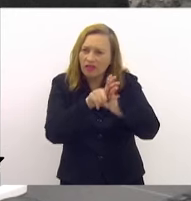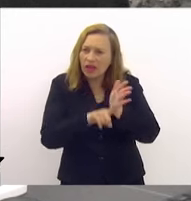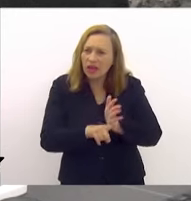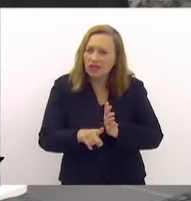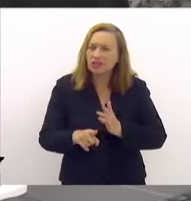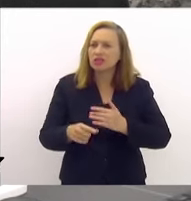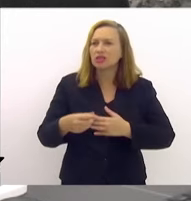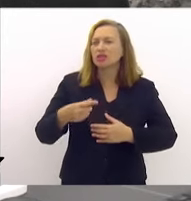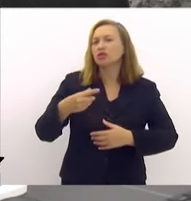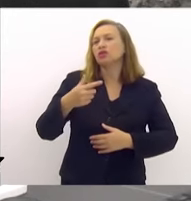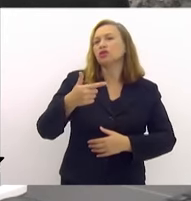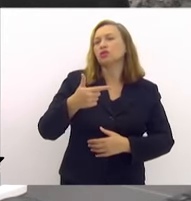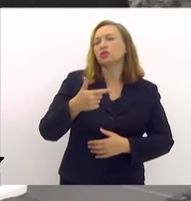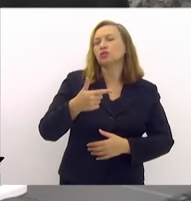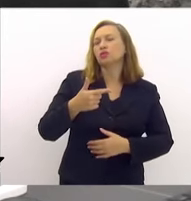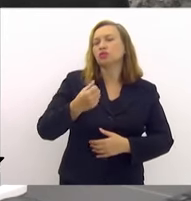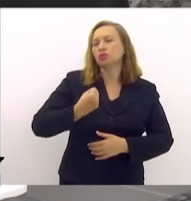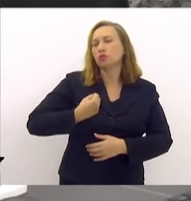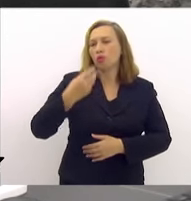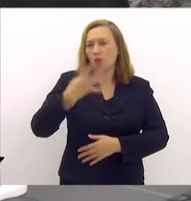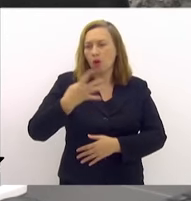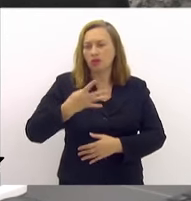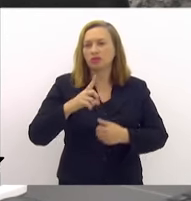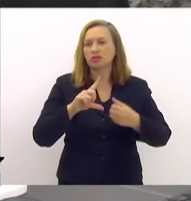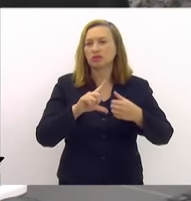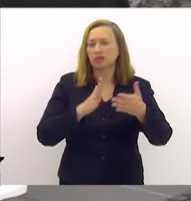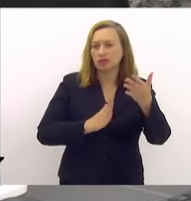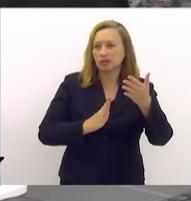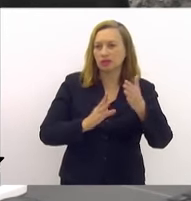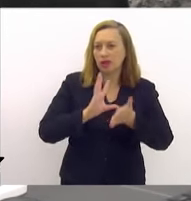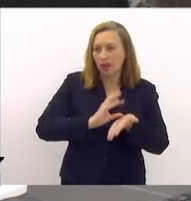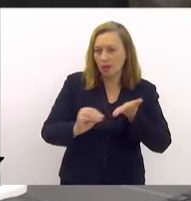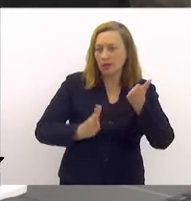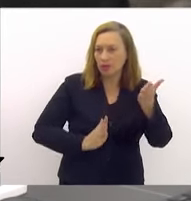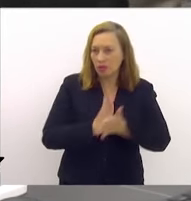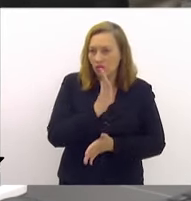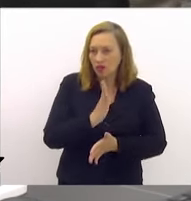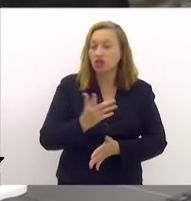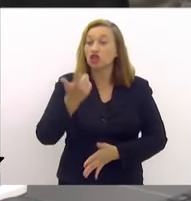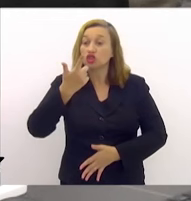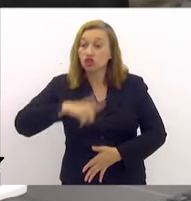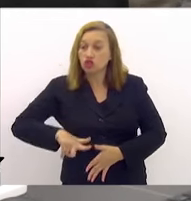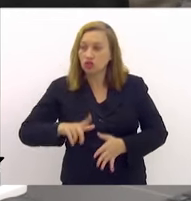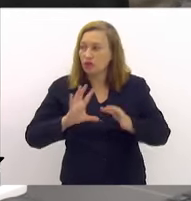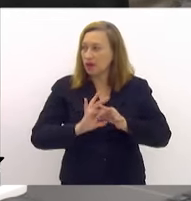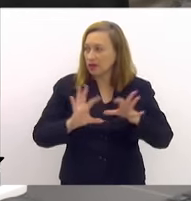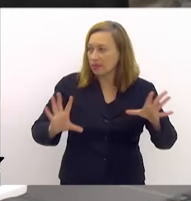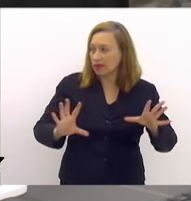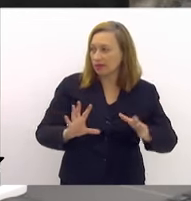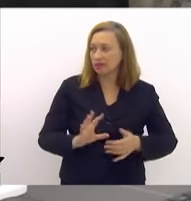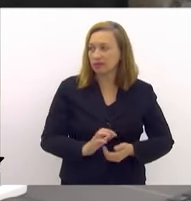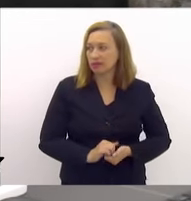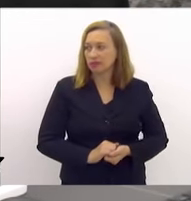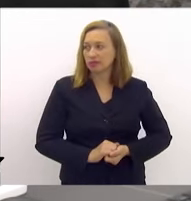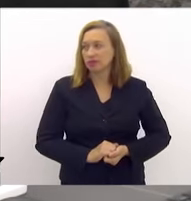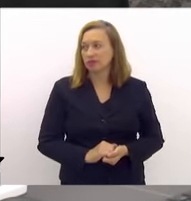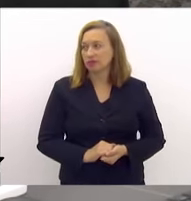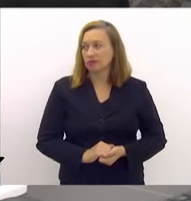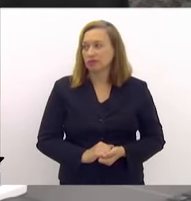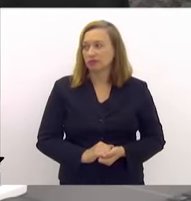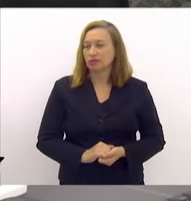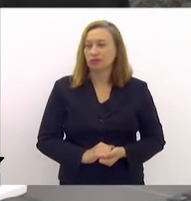4 da pauta permaneçam como estão, aprovado. Passamos, então, novamente, à deliberação do item 4 da pauta, o projeto de